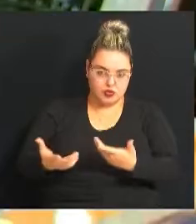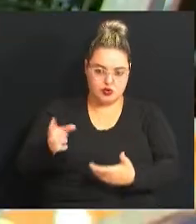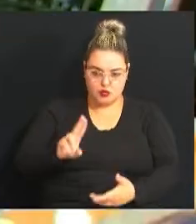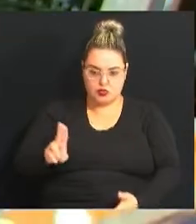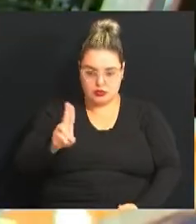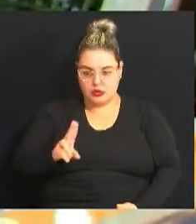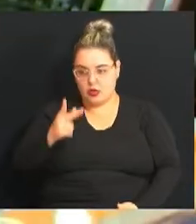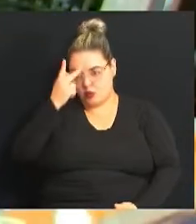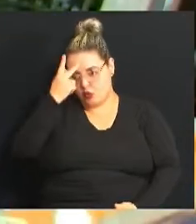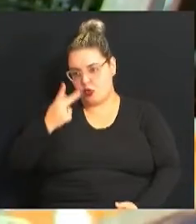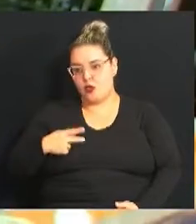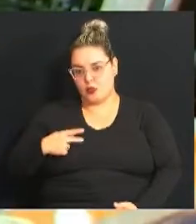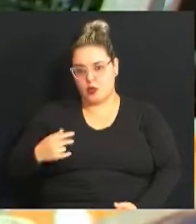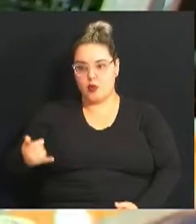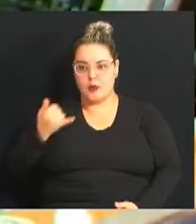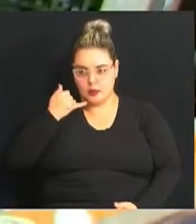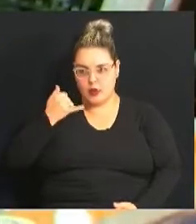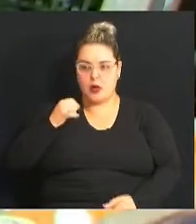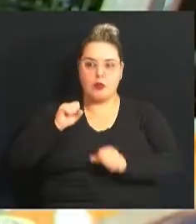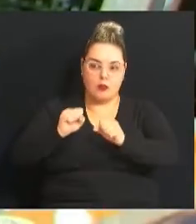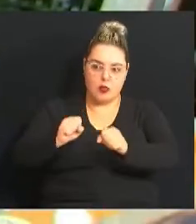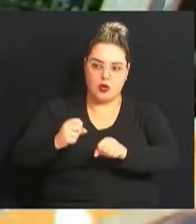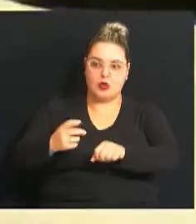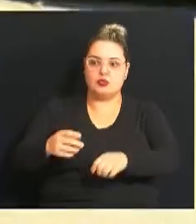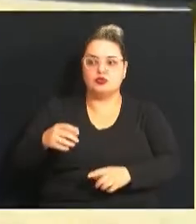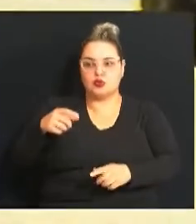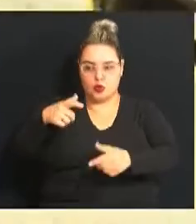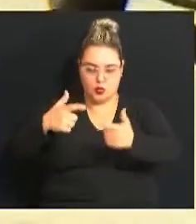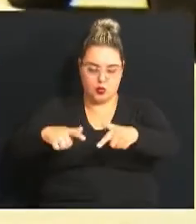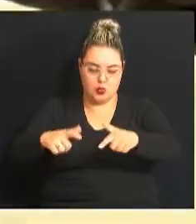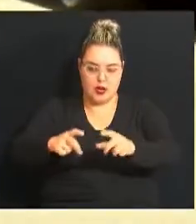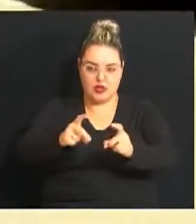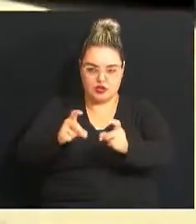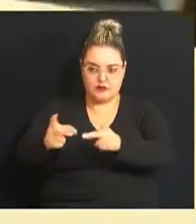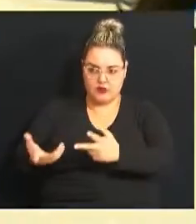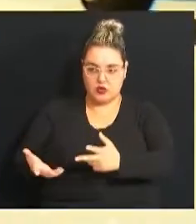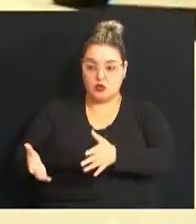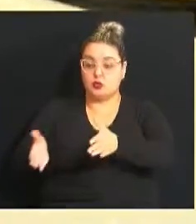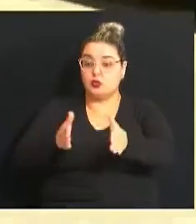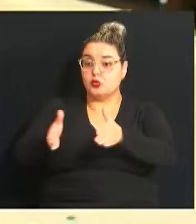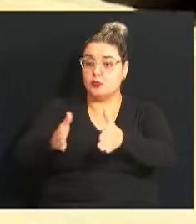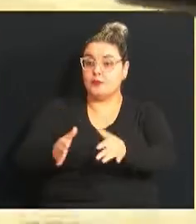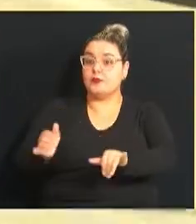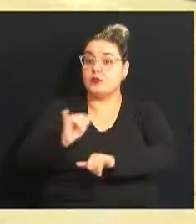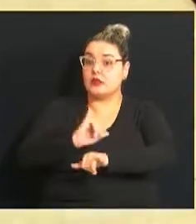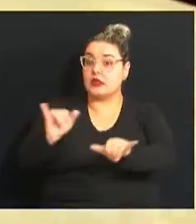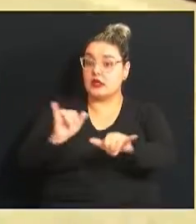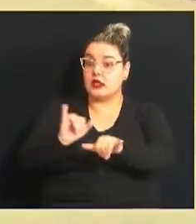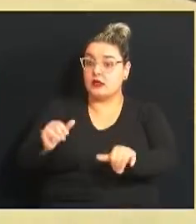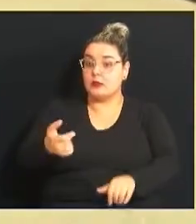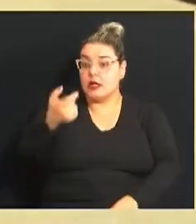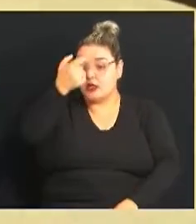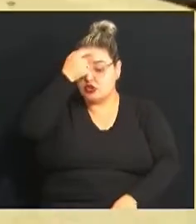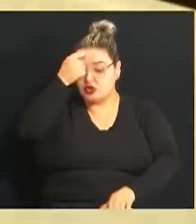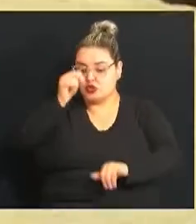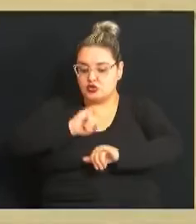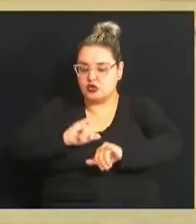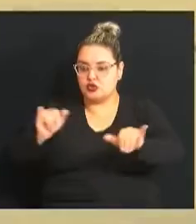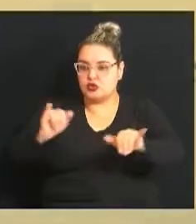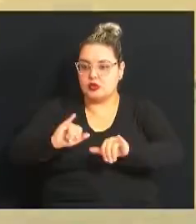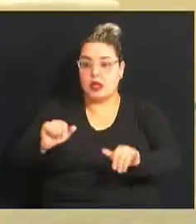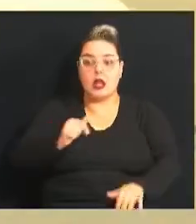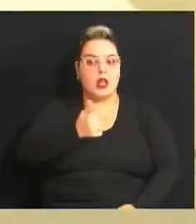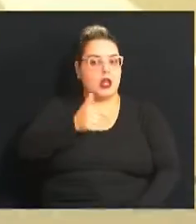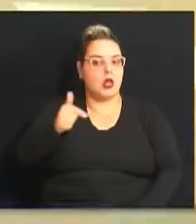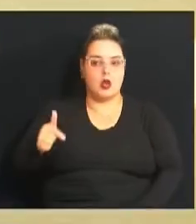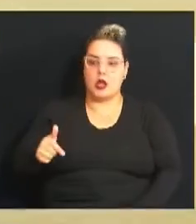próprio aparelho, ela pode procurar então o ponto de venda. Durante o período da campanha de conscientização, não haverá aplicação